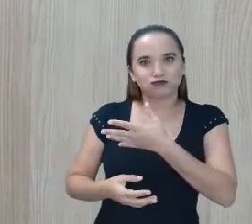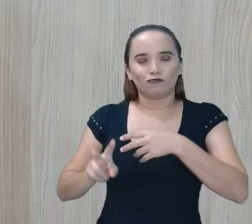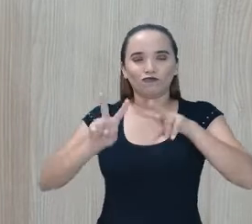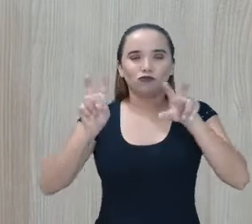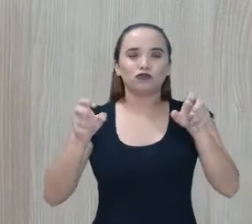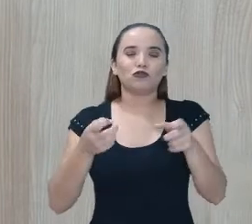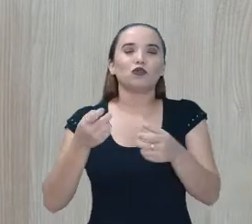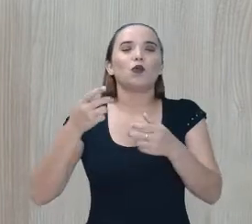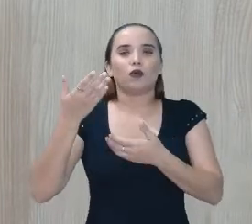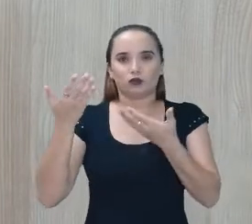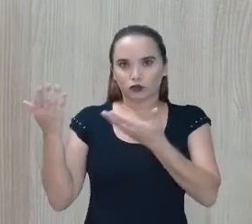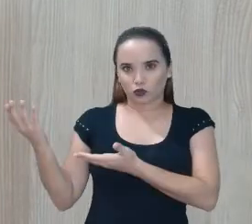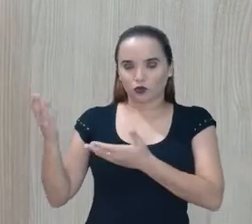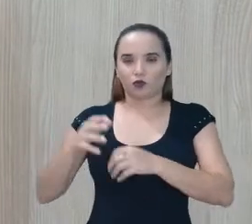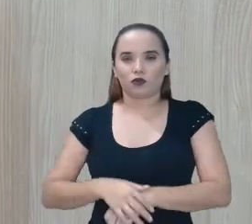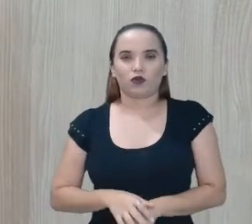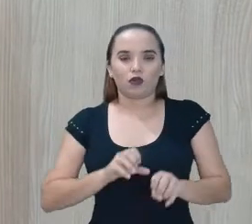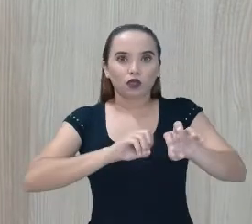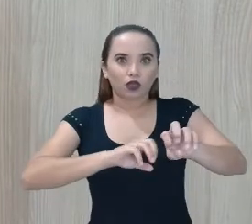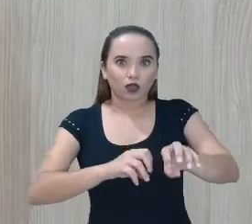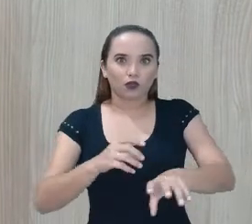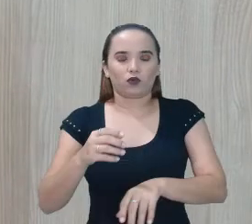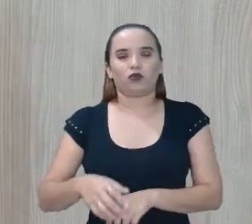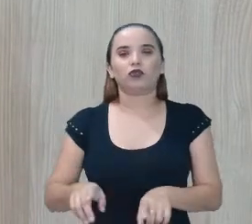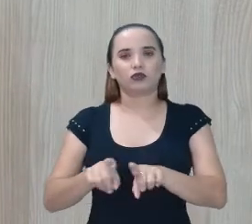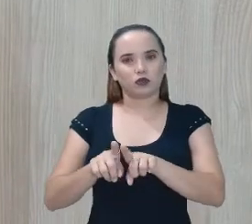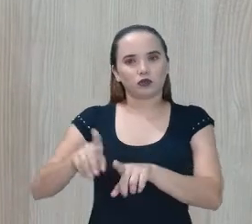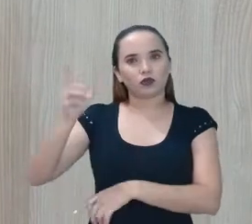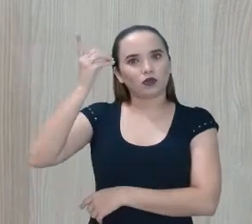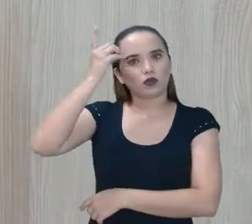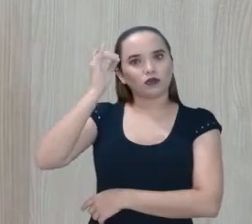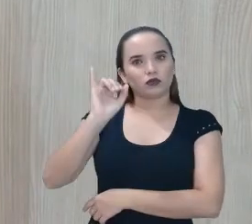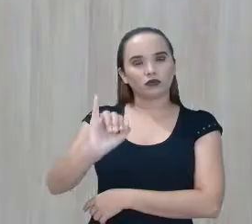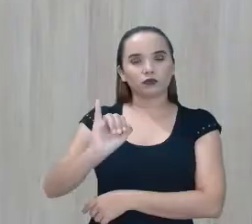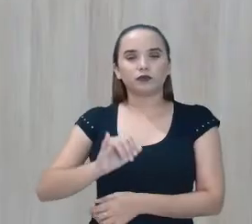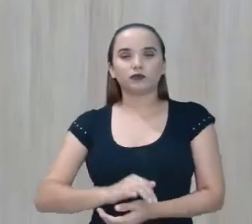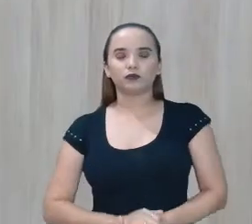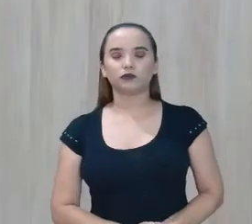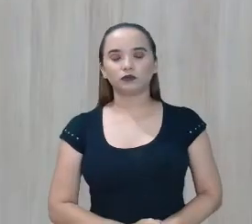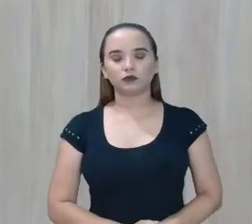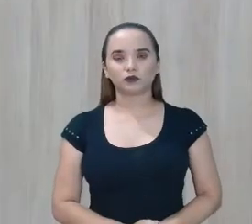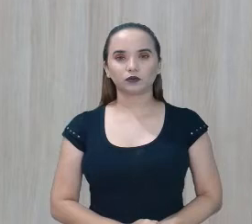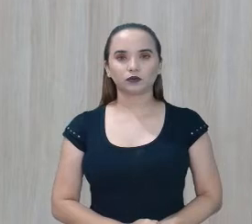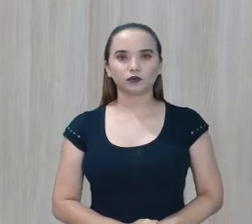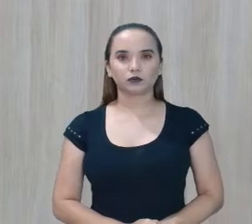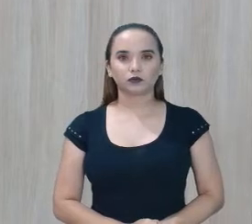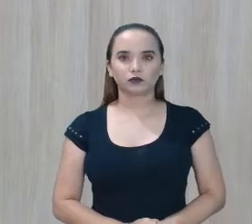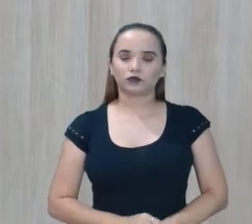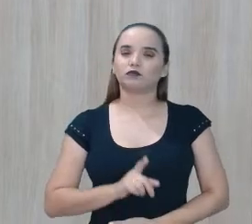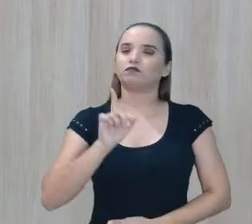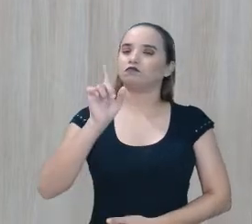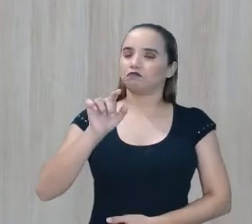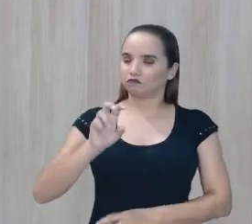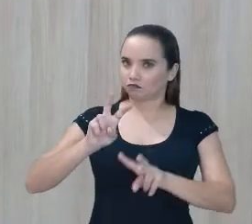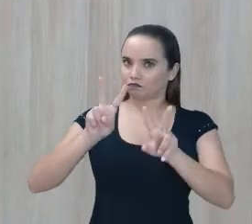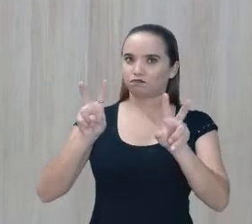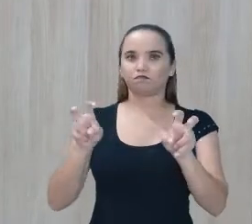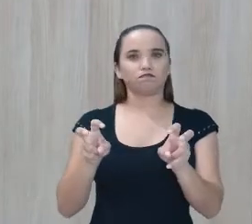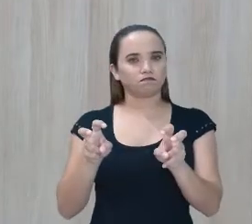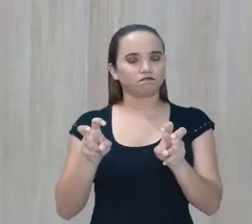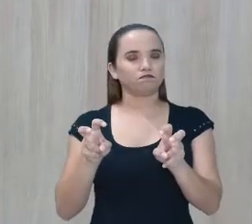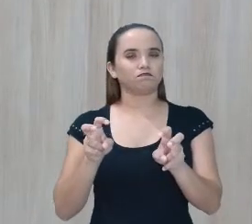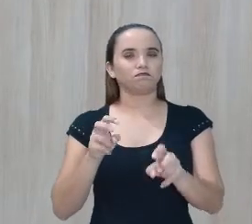da educação da deficiência intelectual. Então, é um tema que